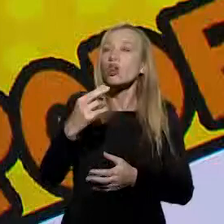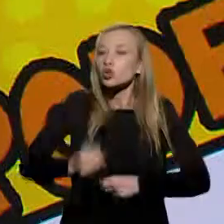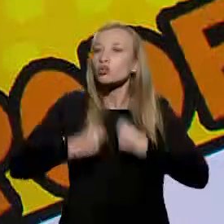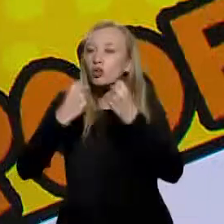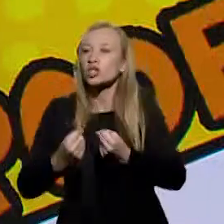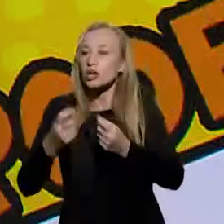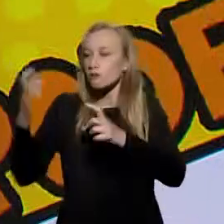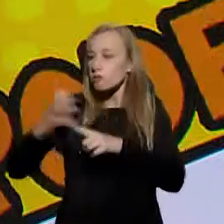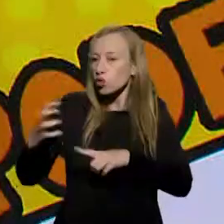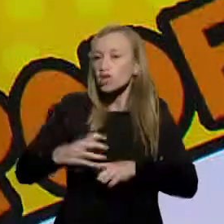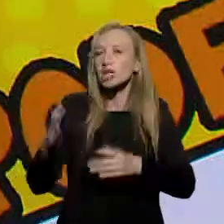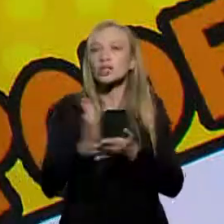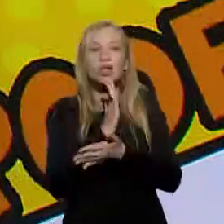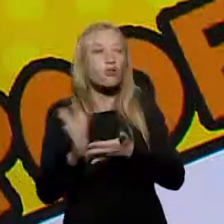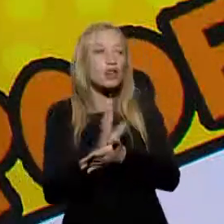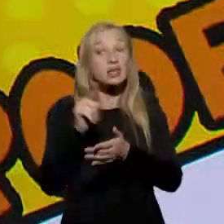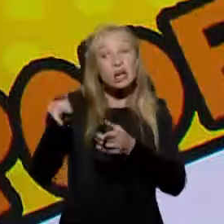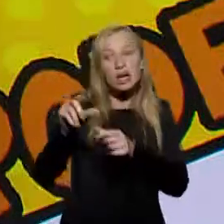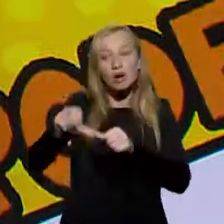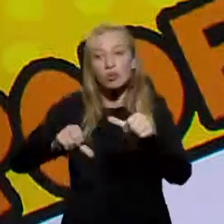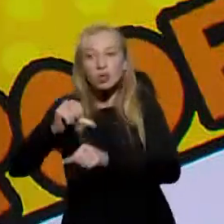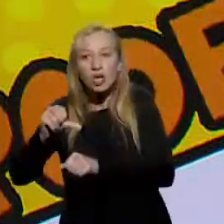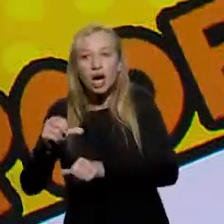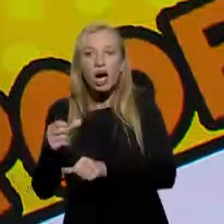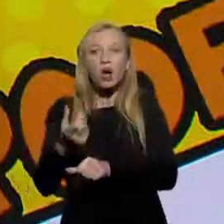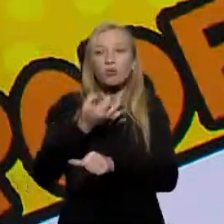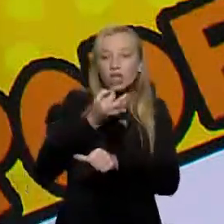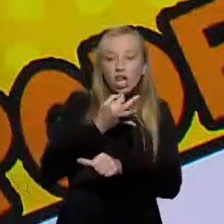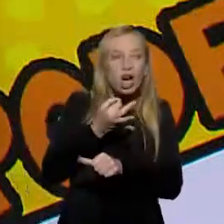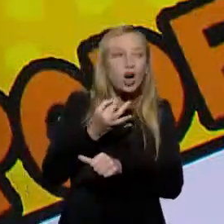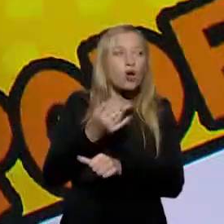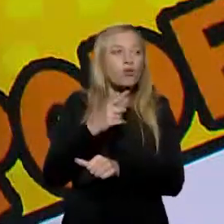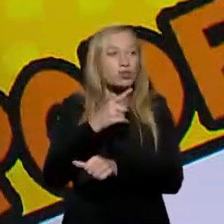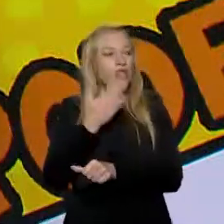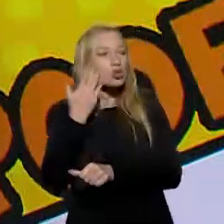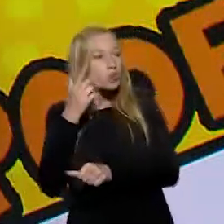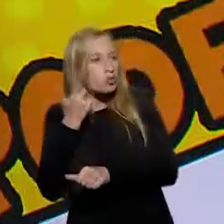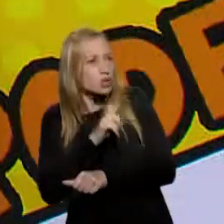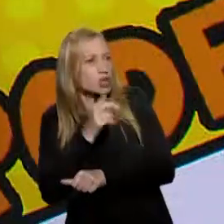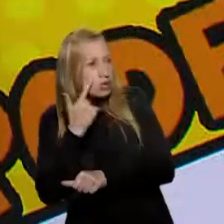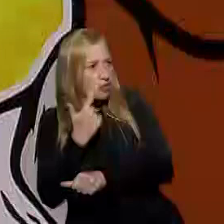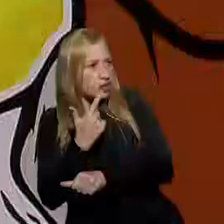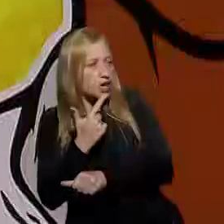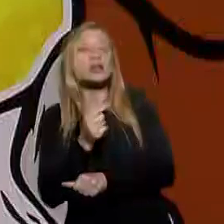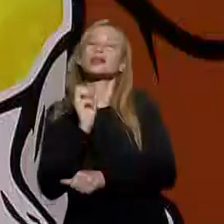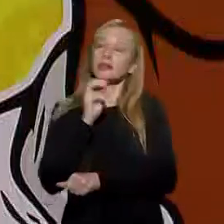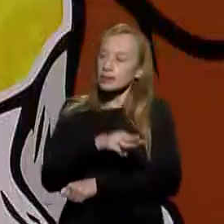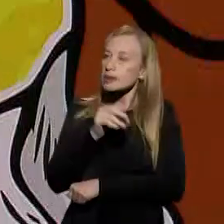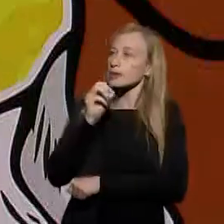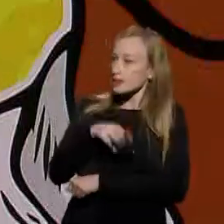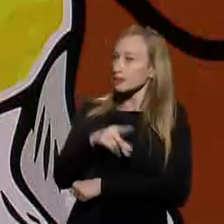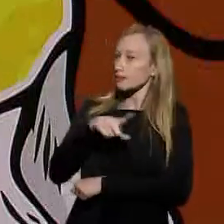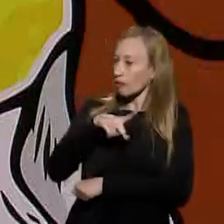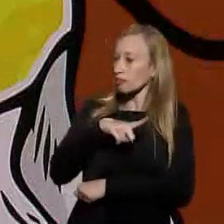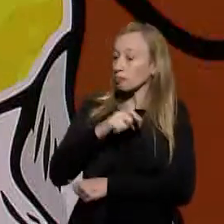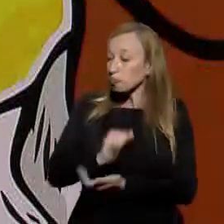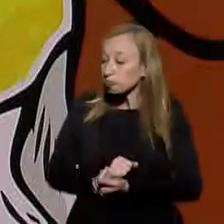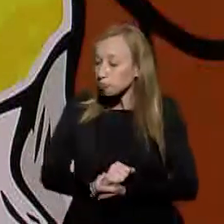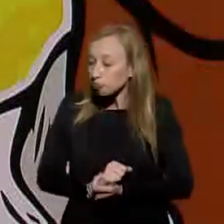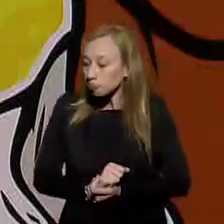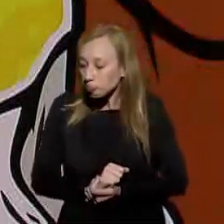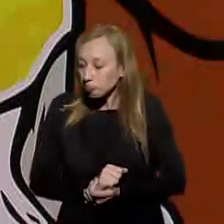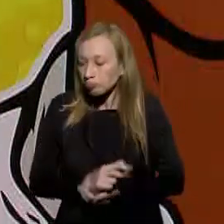por trás que influenciava talvez eles a mudar em alguma decisão vocês conseguiam acreditar em si existiu sim